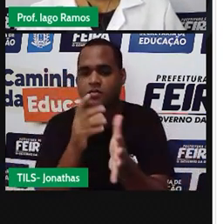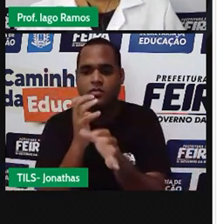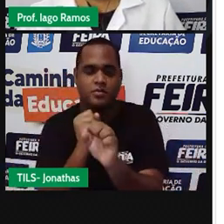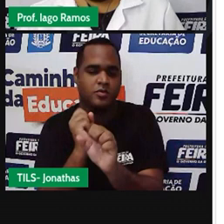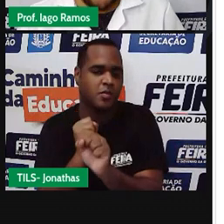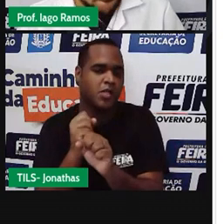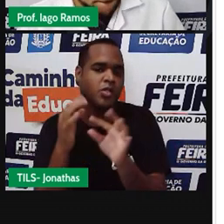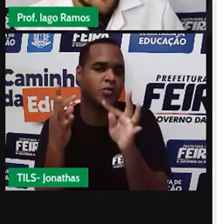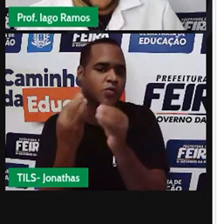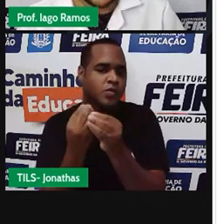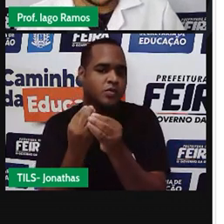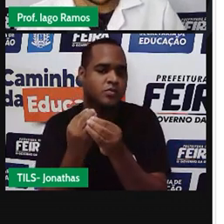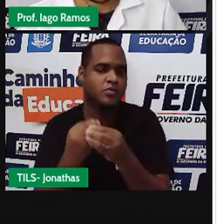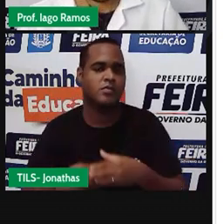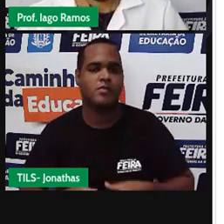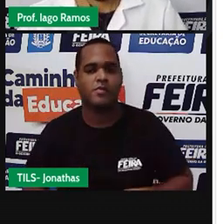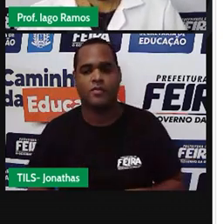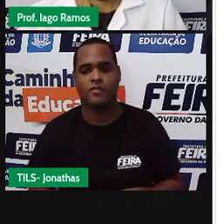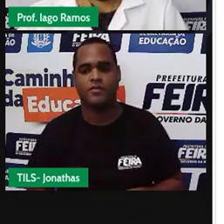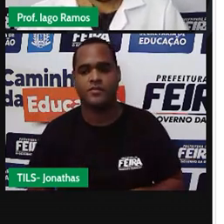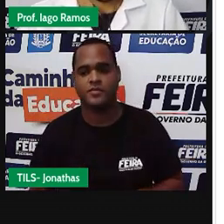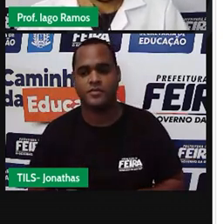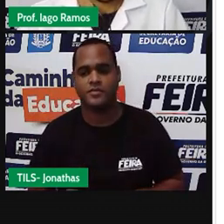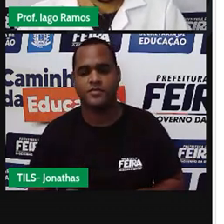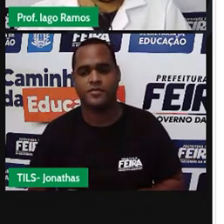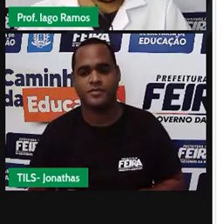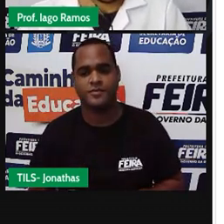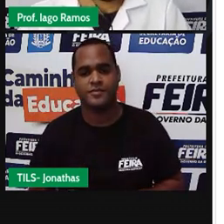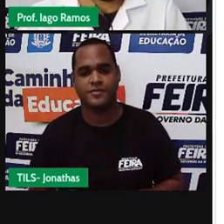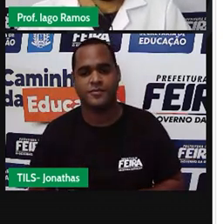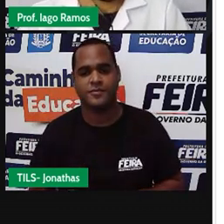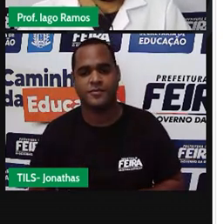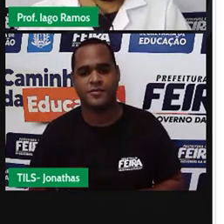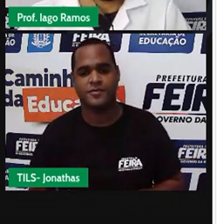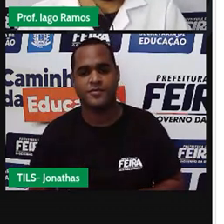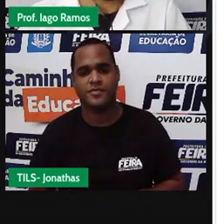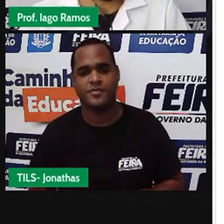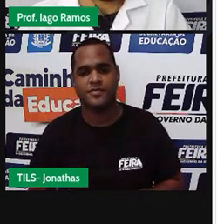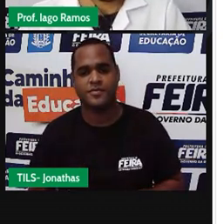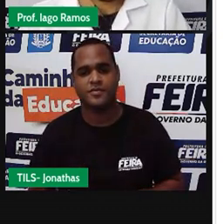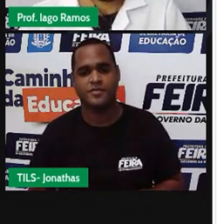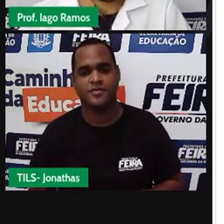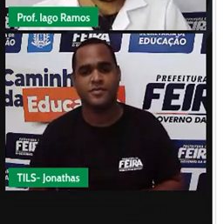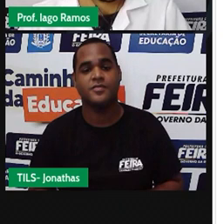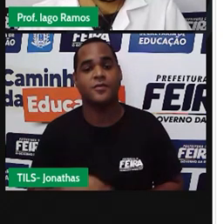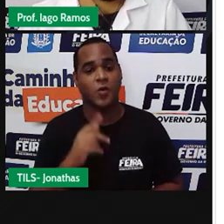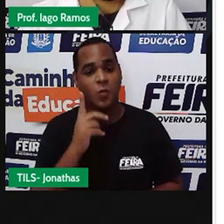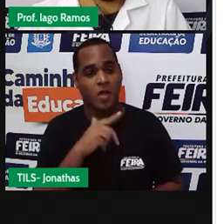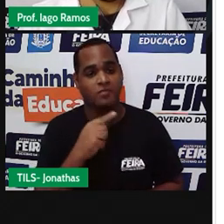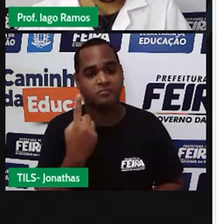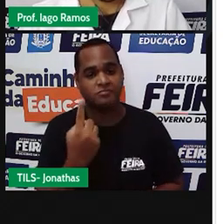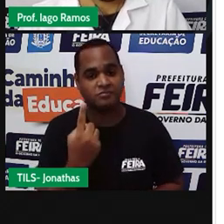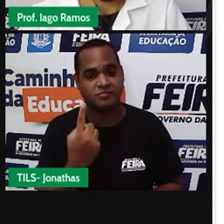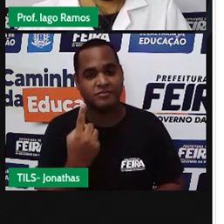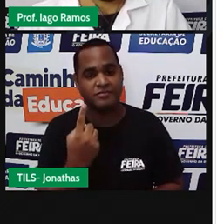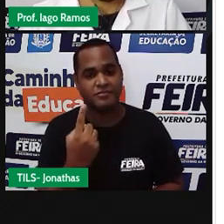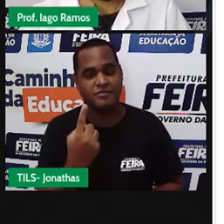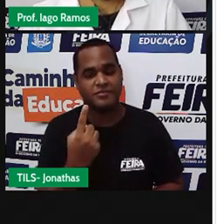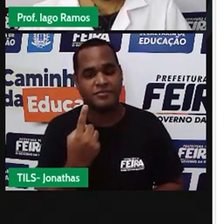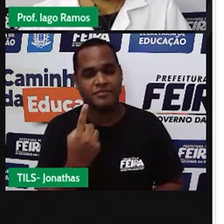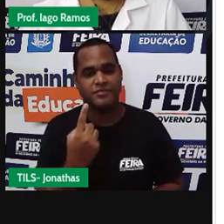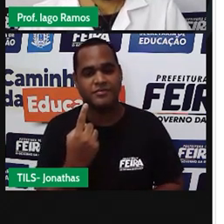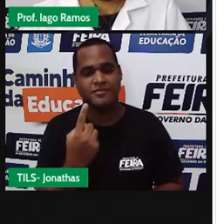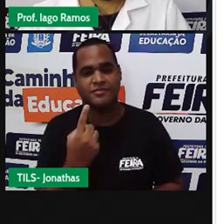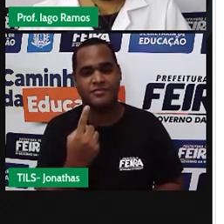E aí Oi ó mais uma fileirinha a e agora